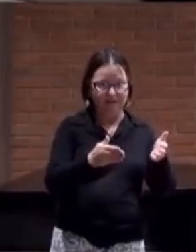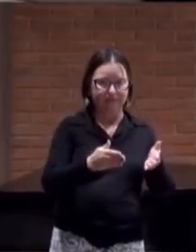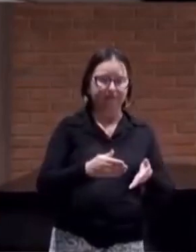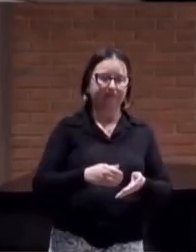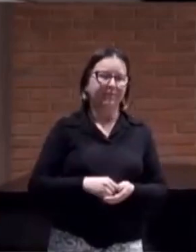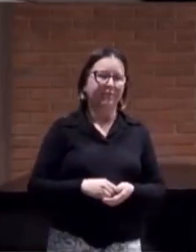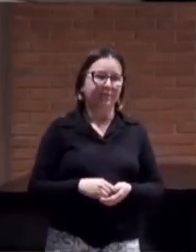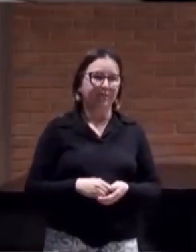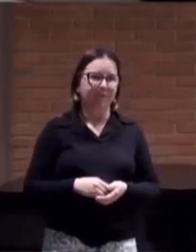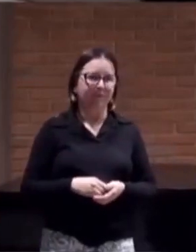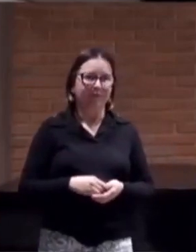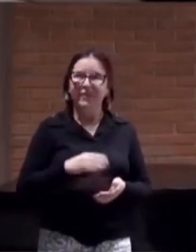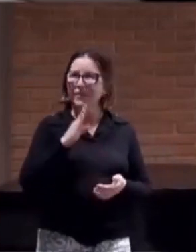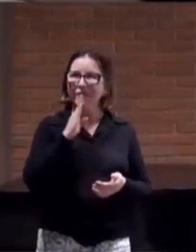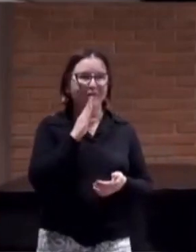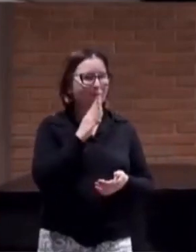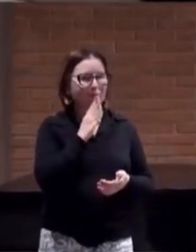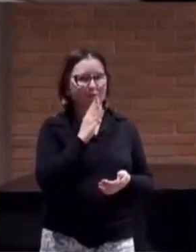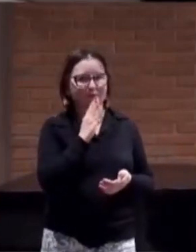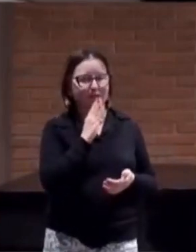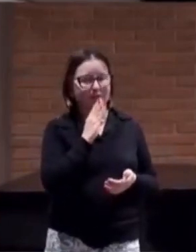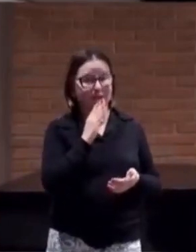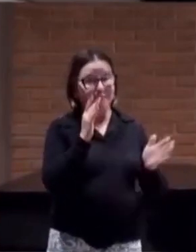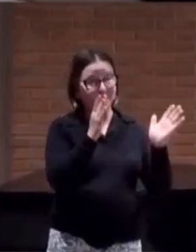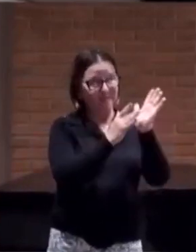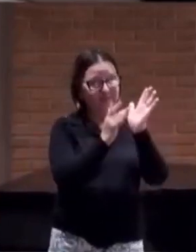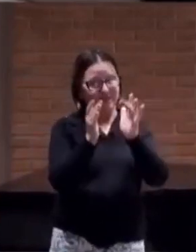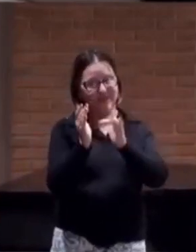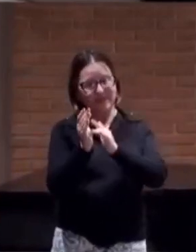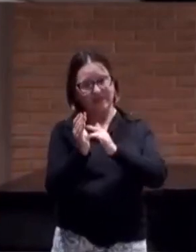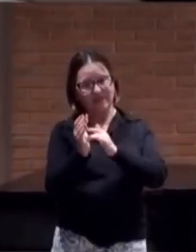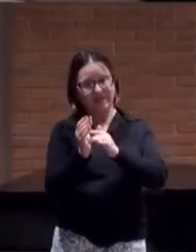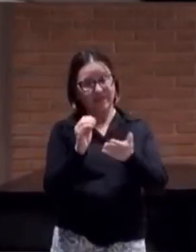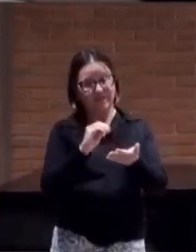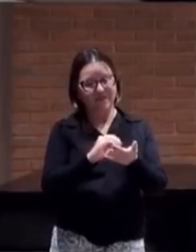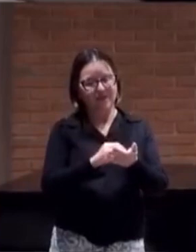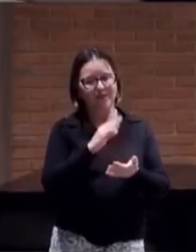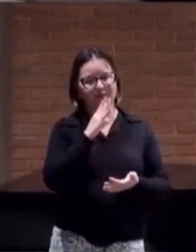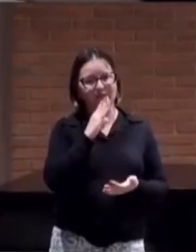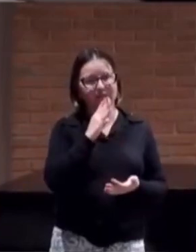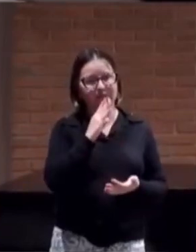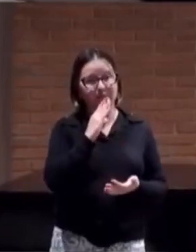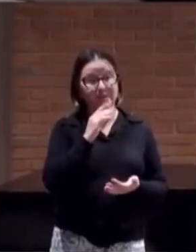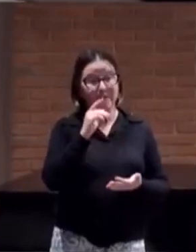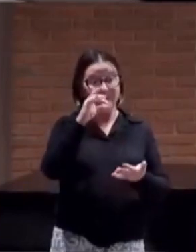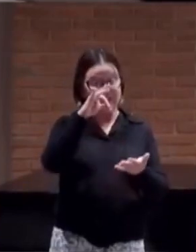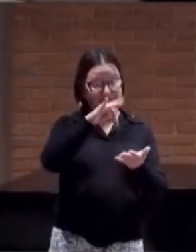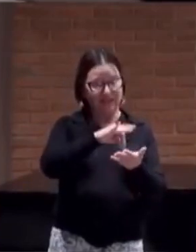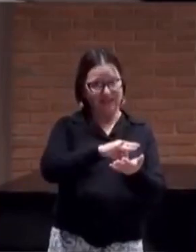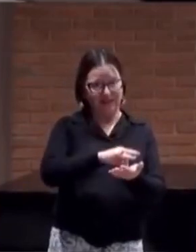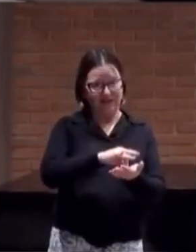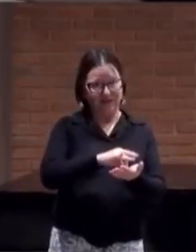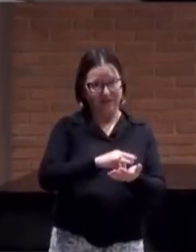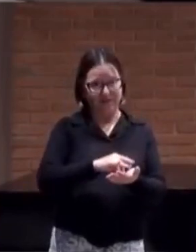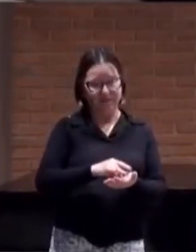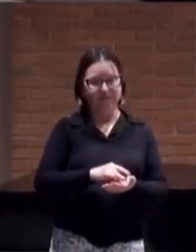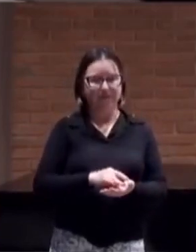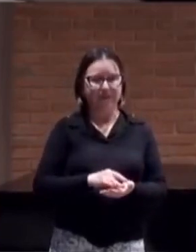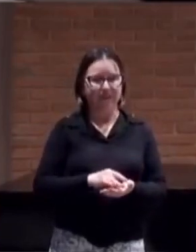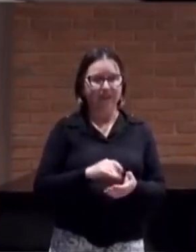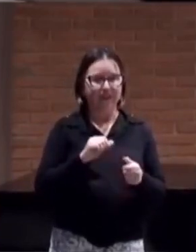O desconhecimento de Jesus, o desconhecimento real. Isto leva